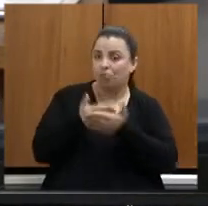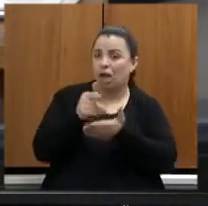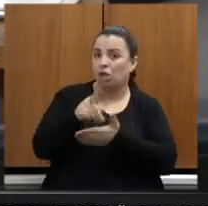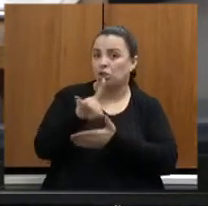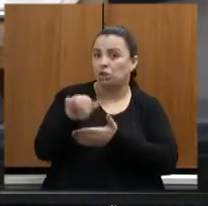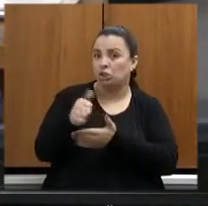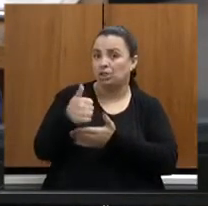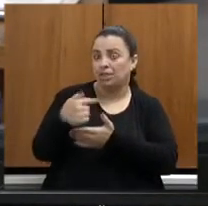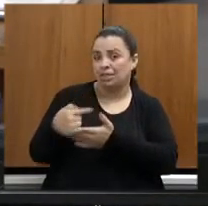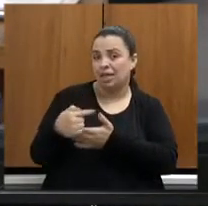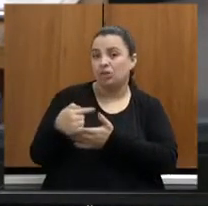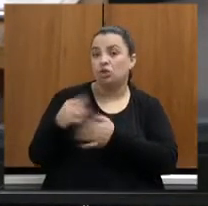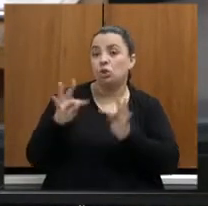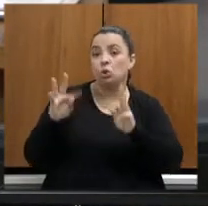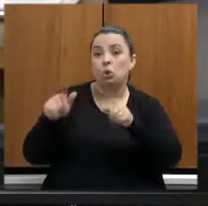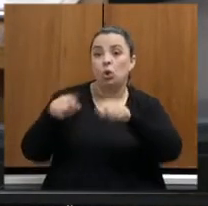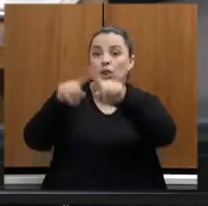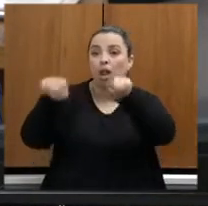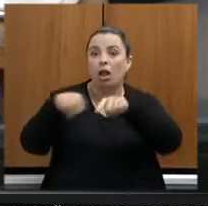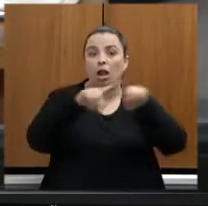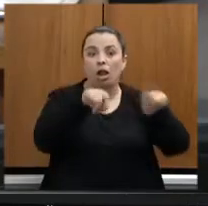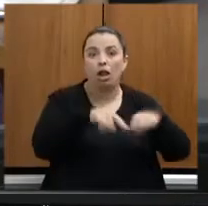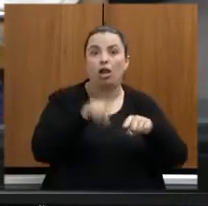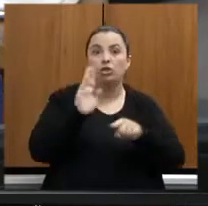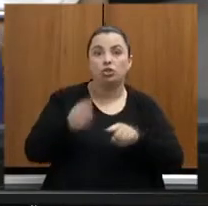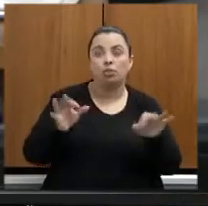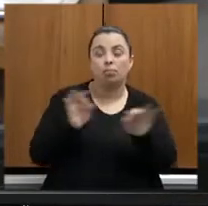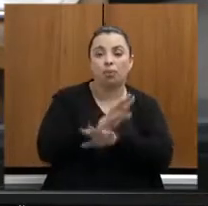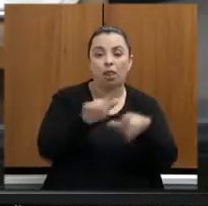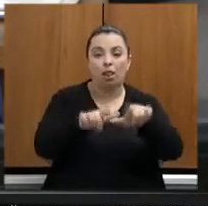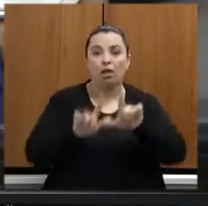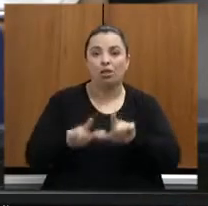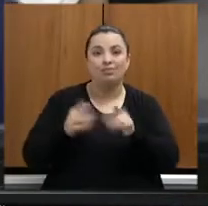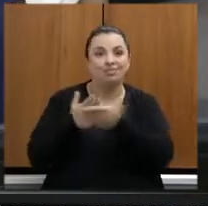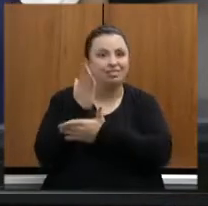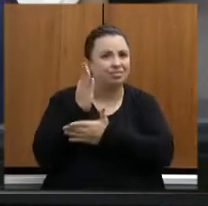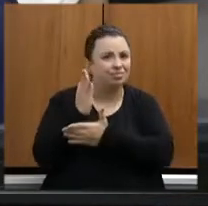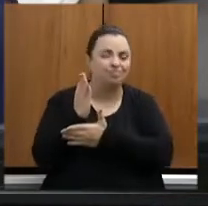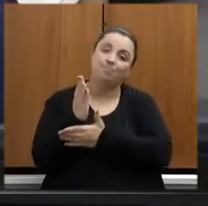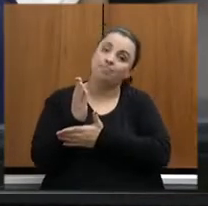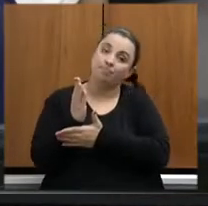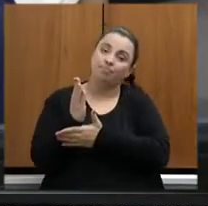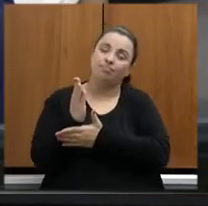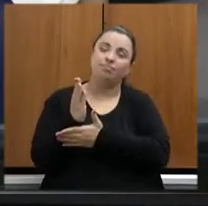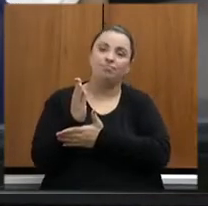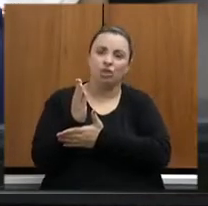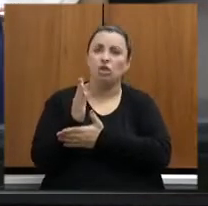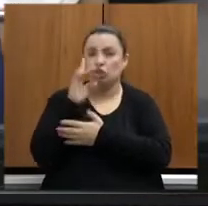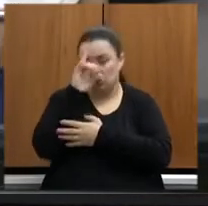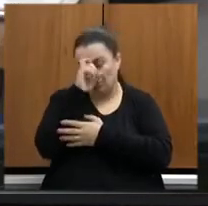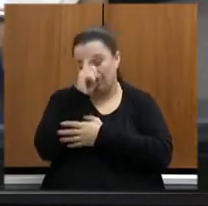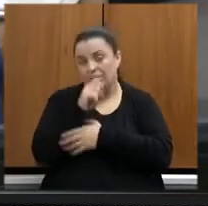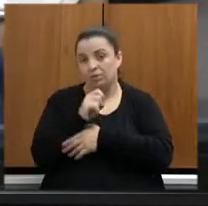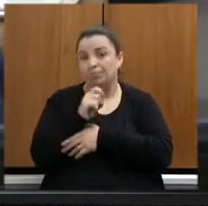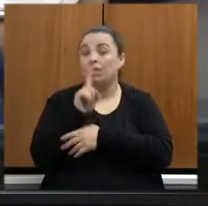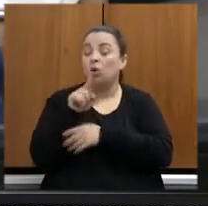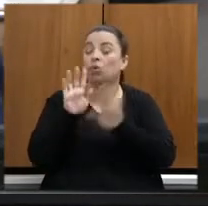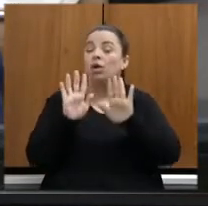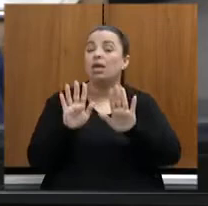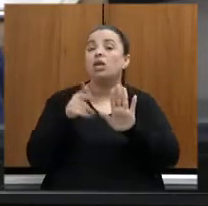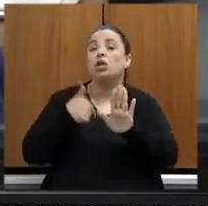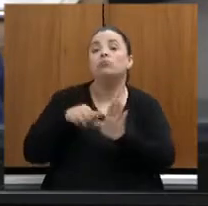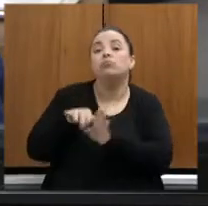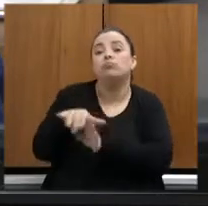tem aí todas essas propriedades vocês ficaram Para Não Dizer que é impossível então no regulamento a gente tá orientando